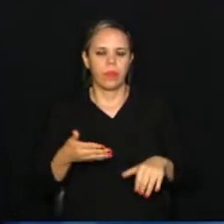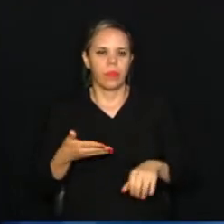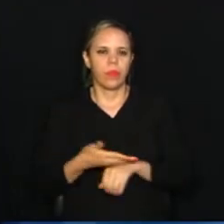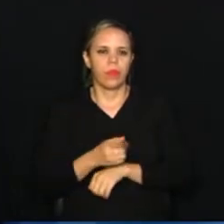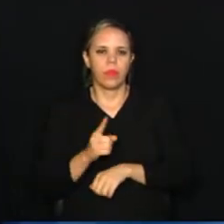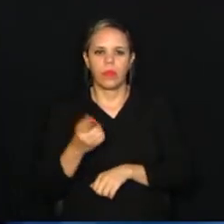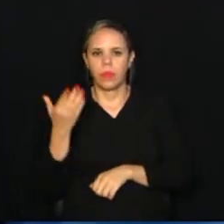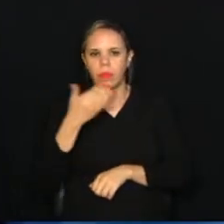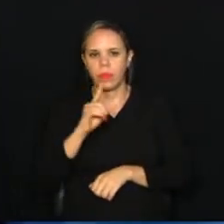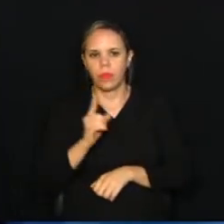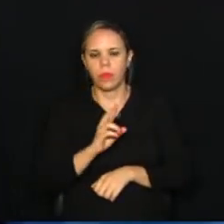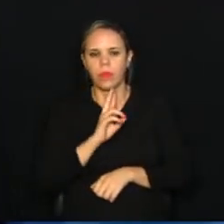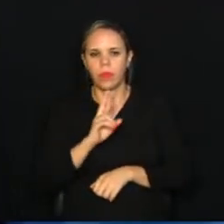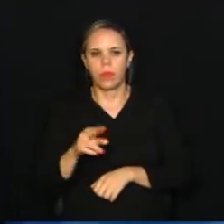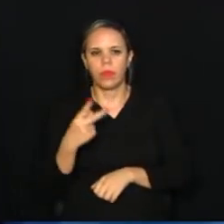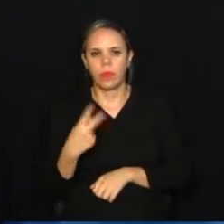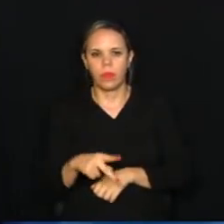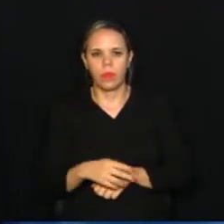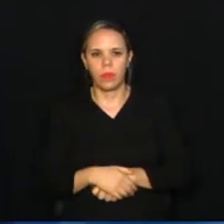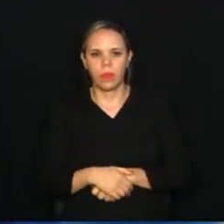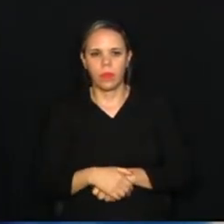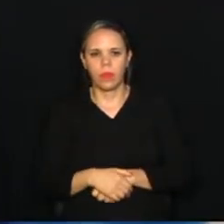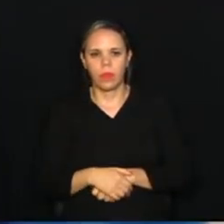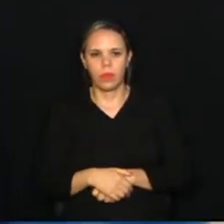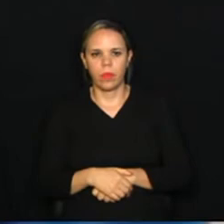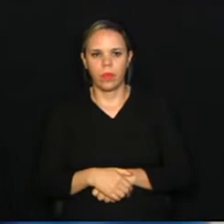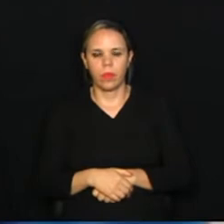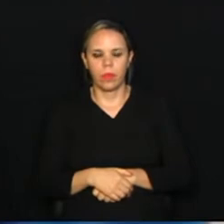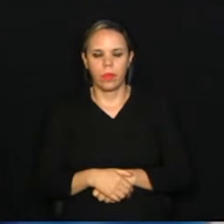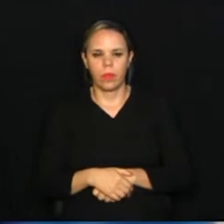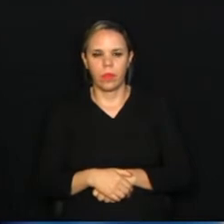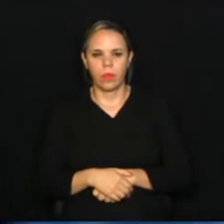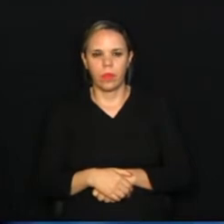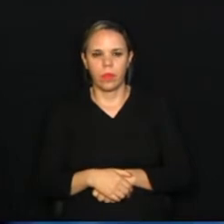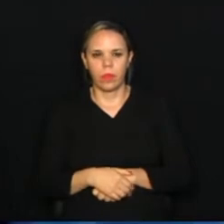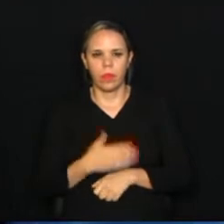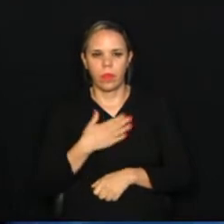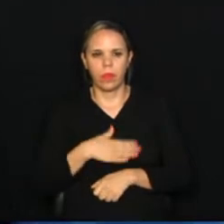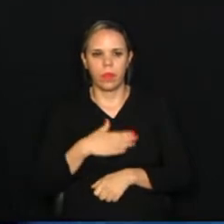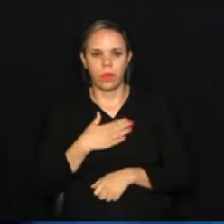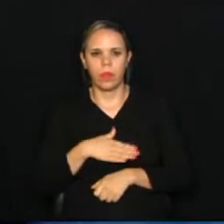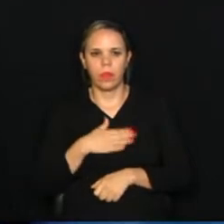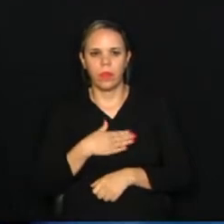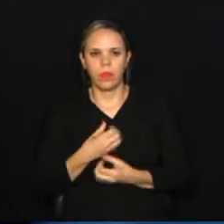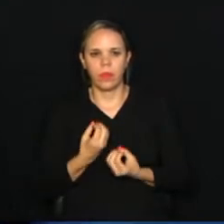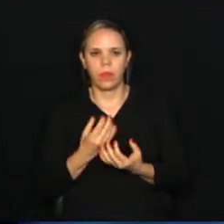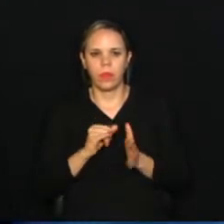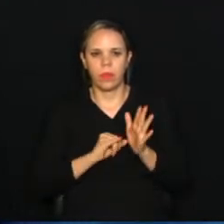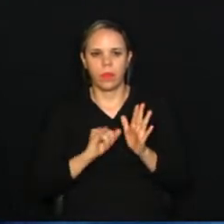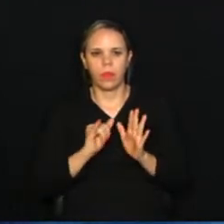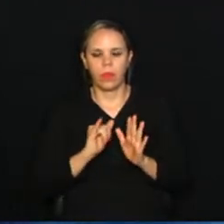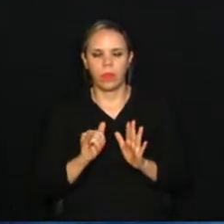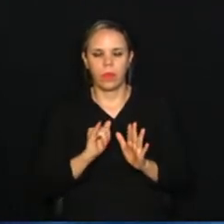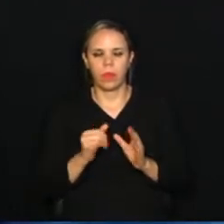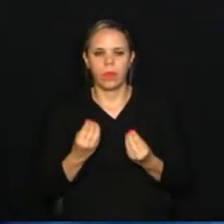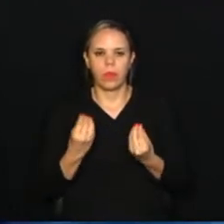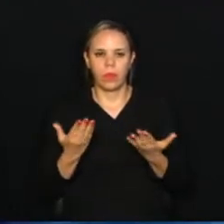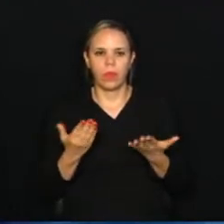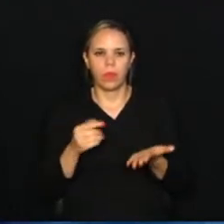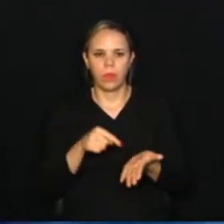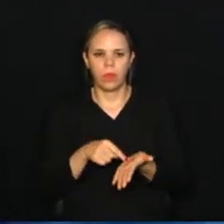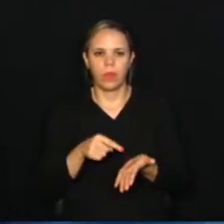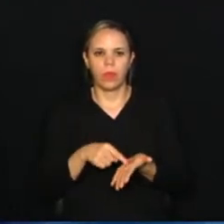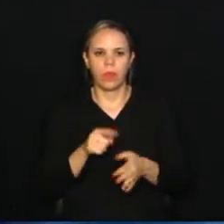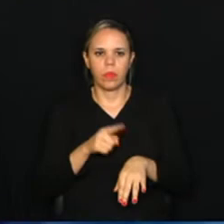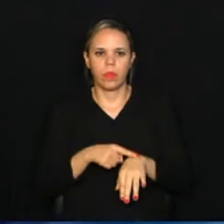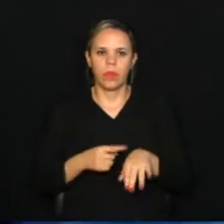não viu e a gente responde para ele de forma bastante tranquila, informando que foi colocado um